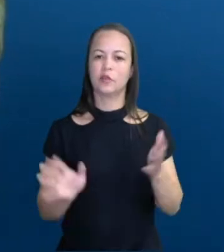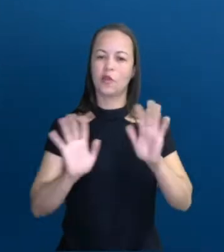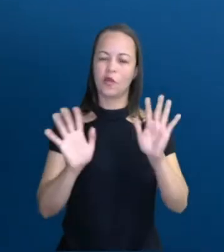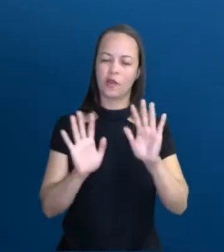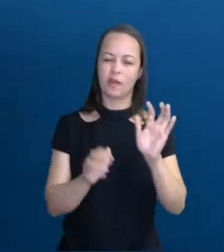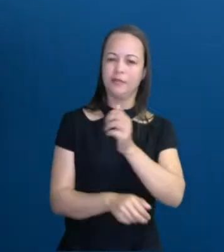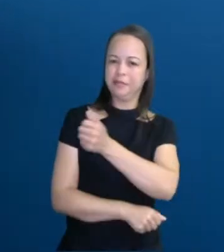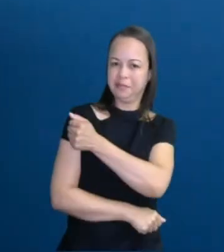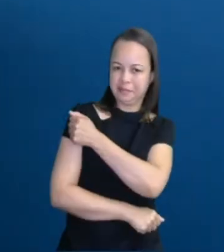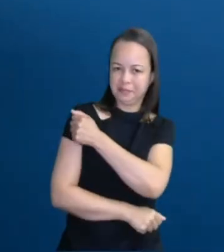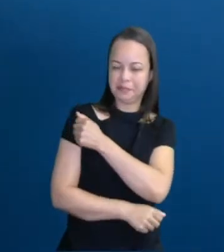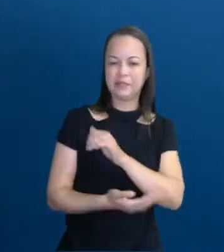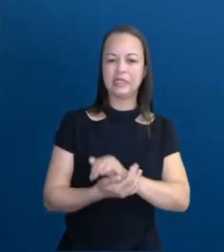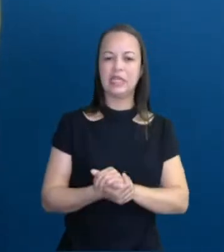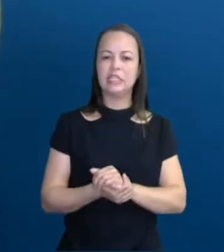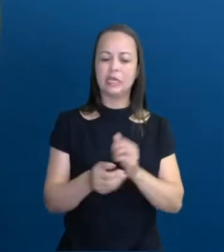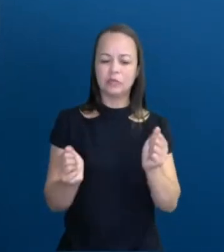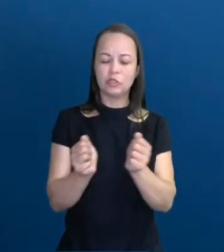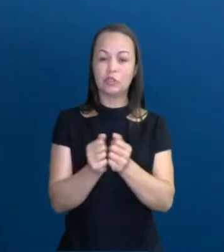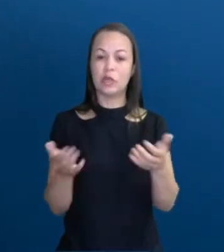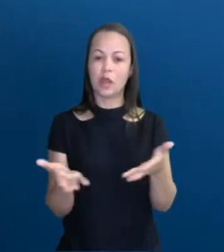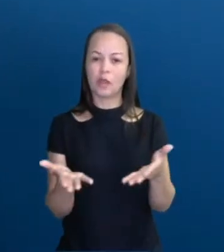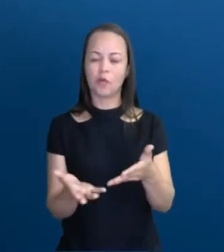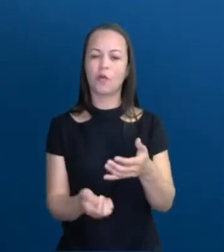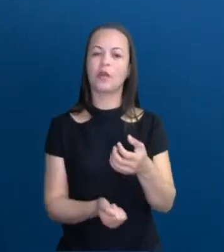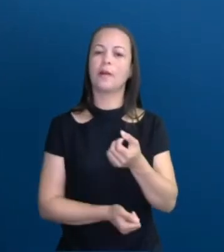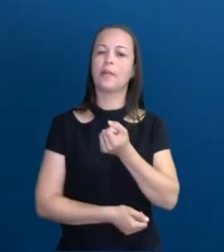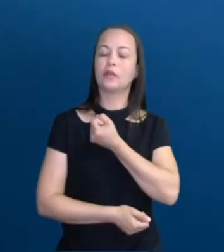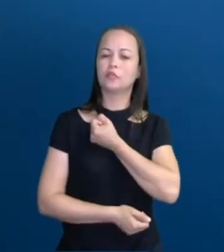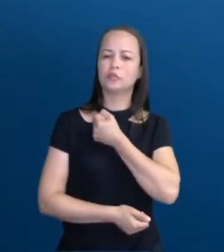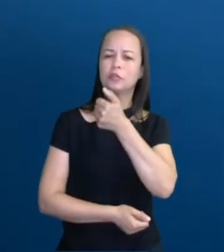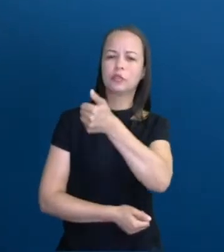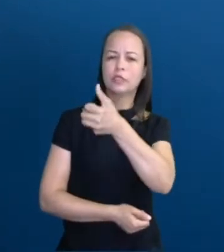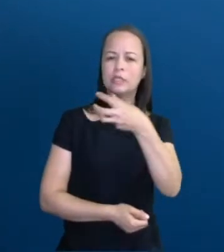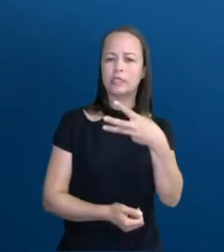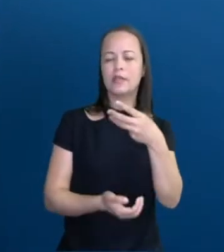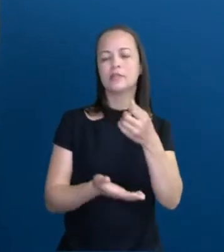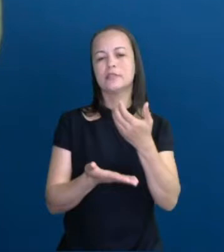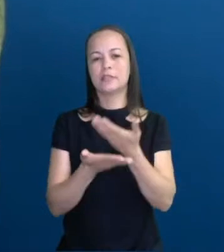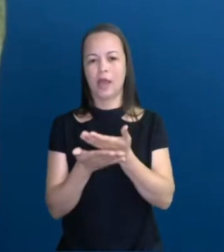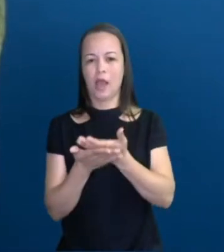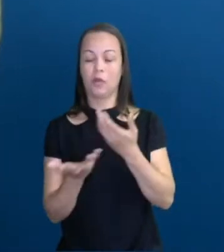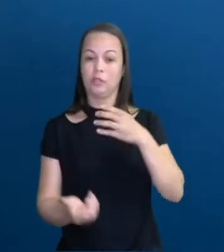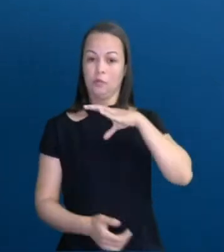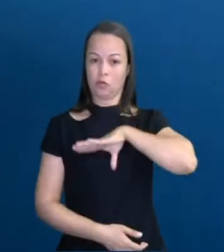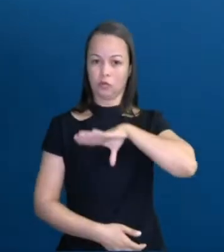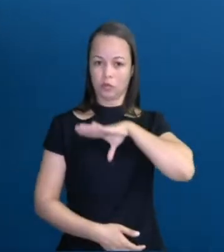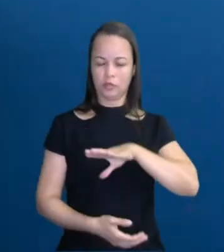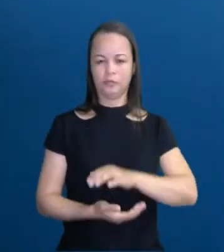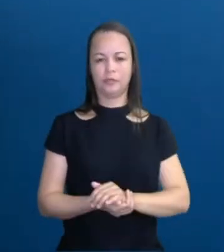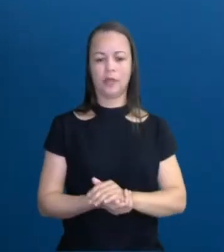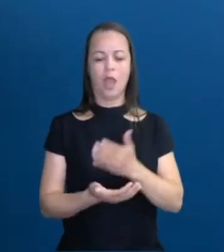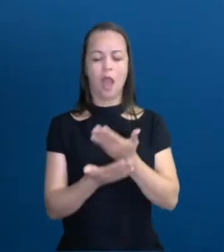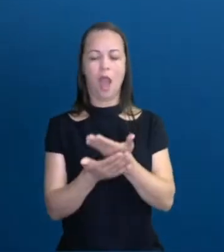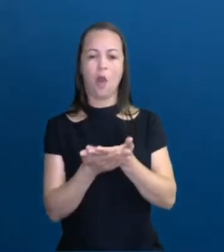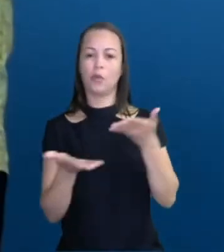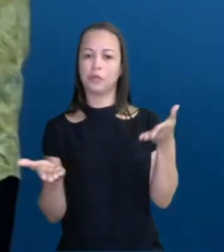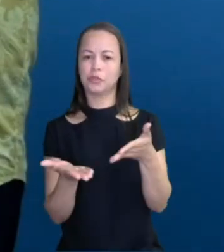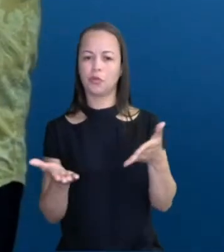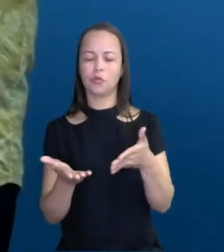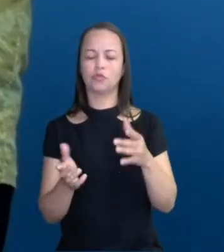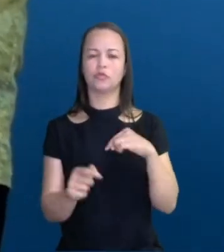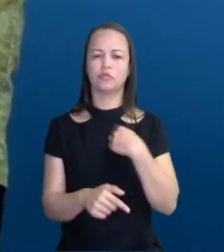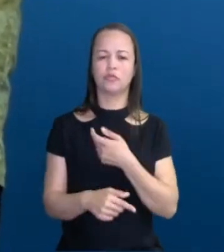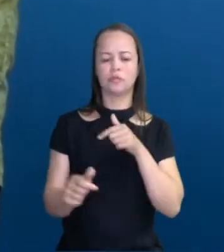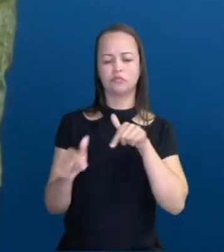Olá, pessoal! Estamos aqui para a nossa 13ª aula de língua portuguesa. E na aula de hoje nós vamos